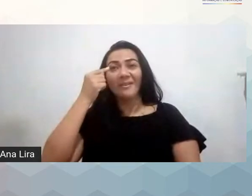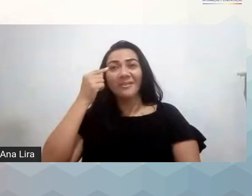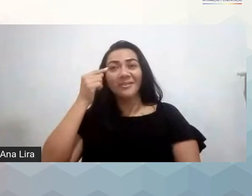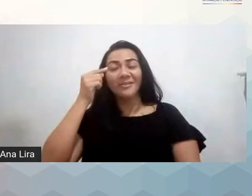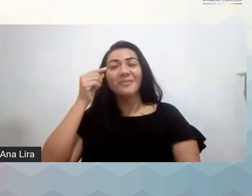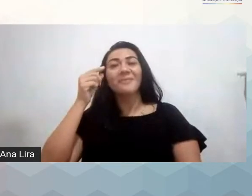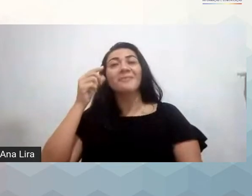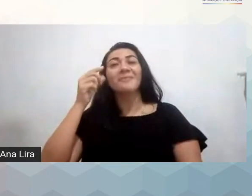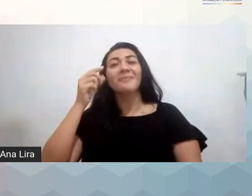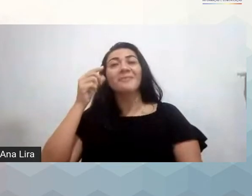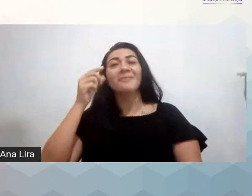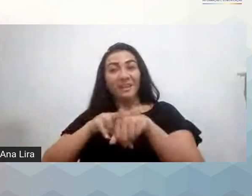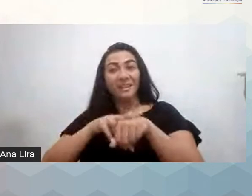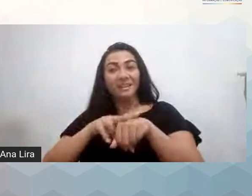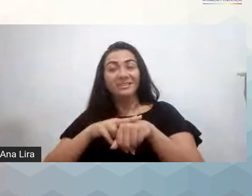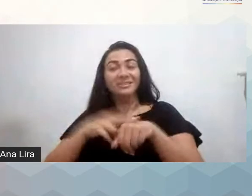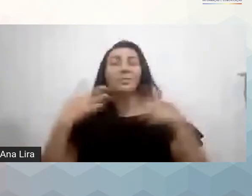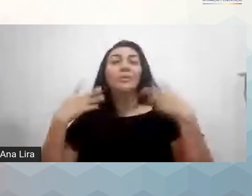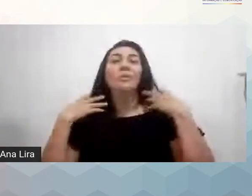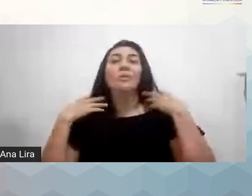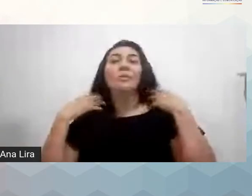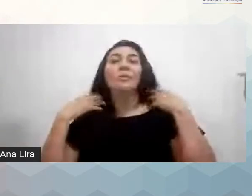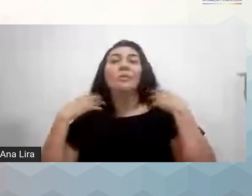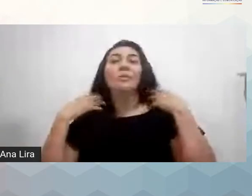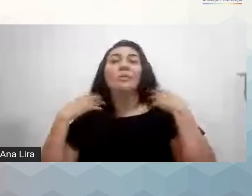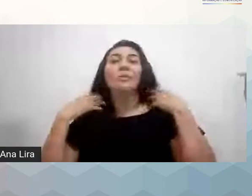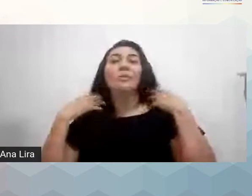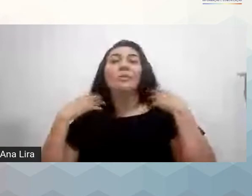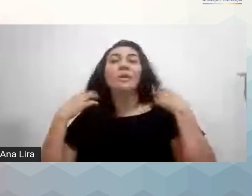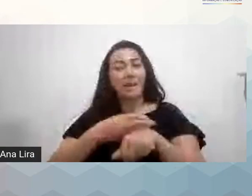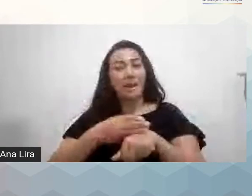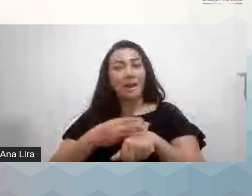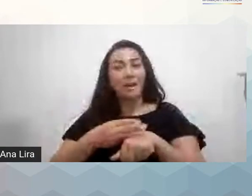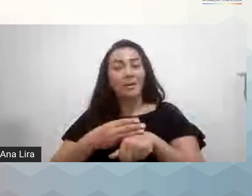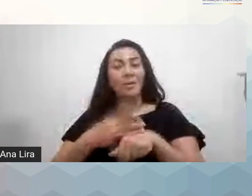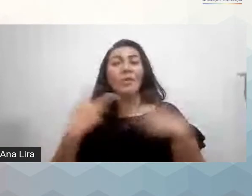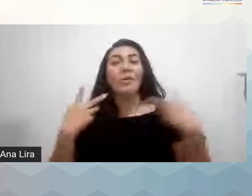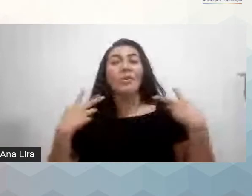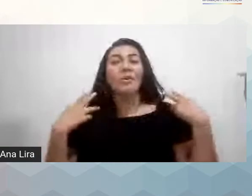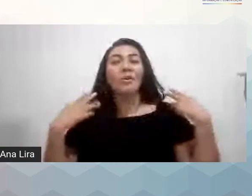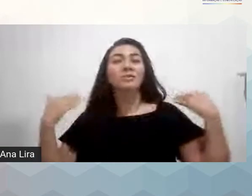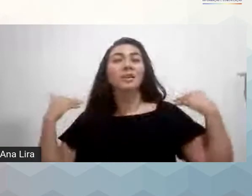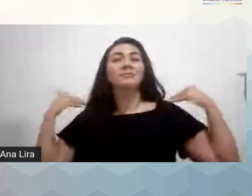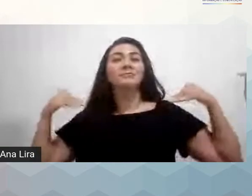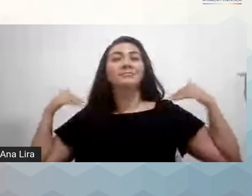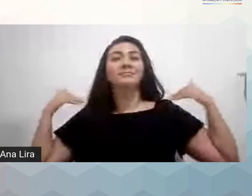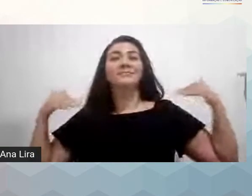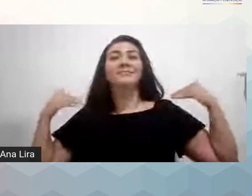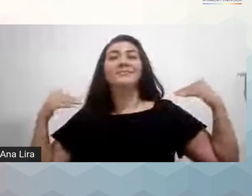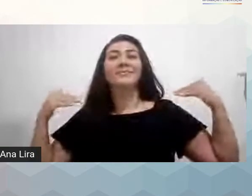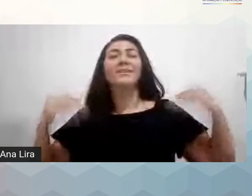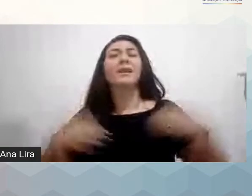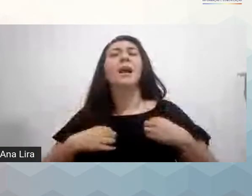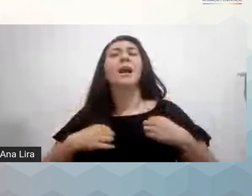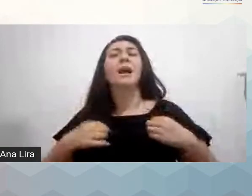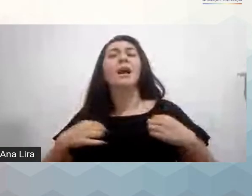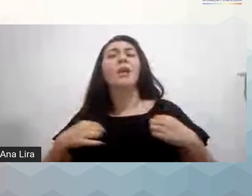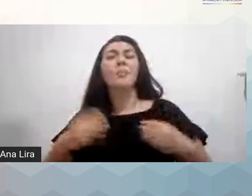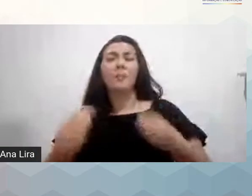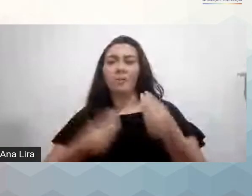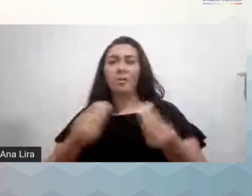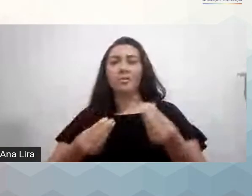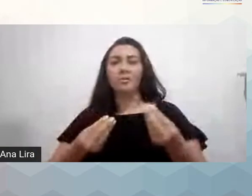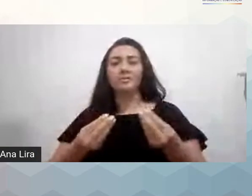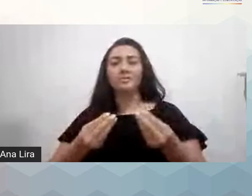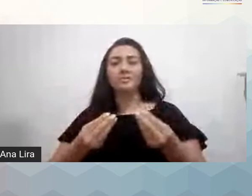um pouquinho à altura do ombro. Estou vestindo uma camisa preta com a logo